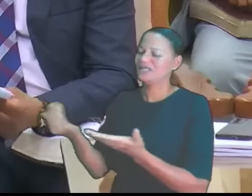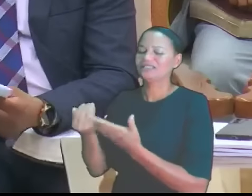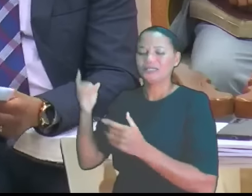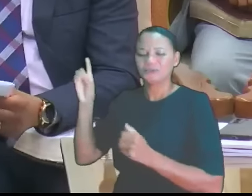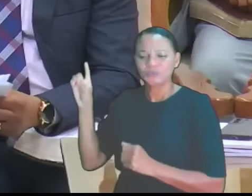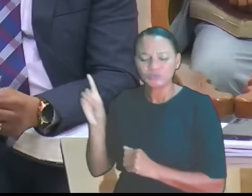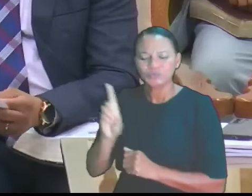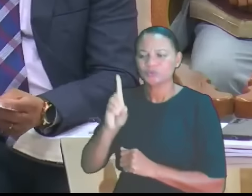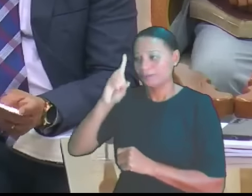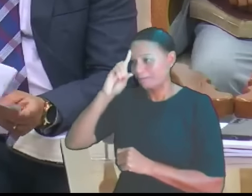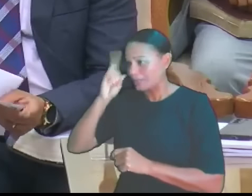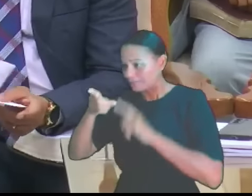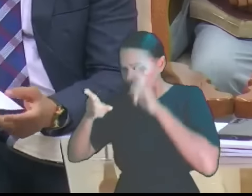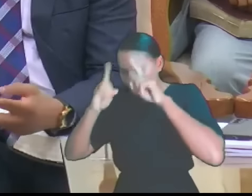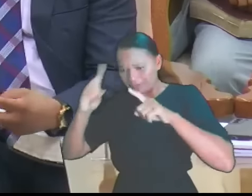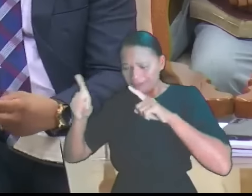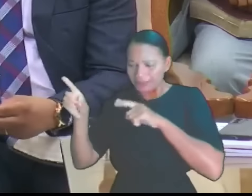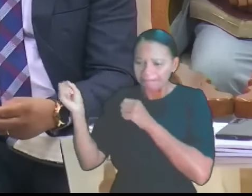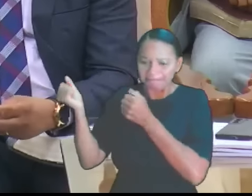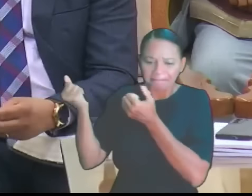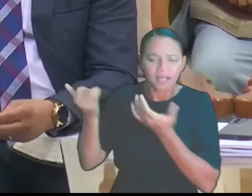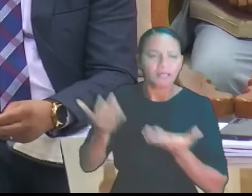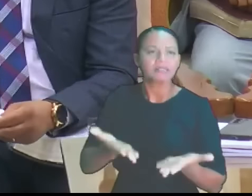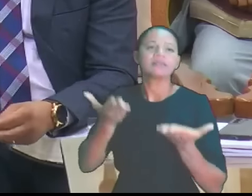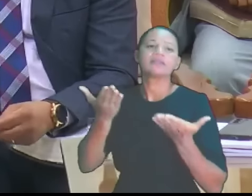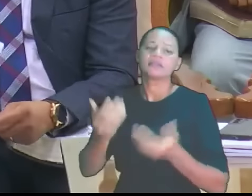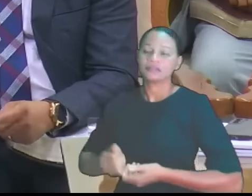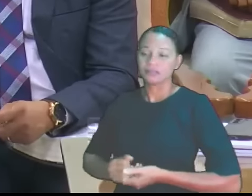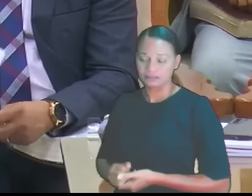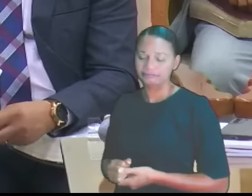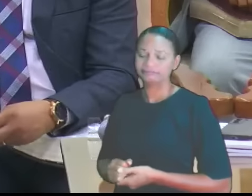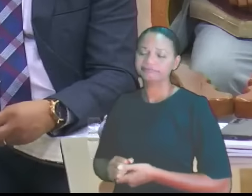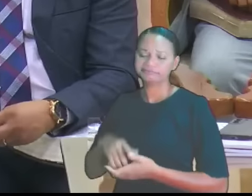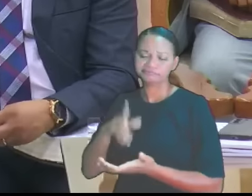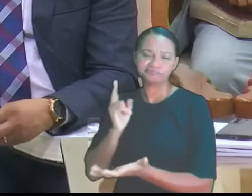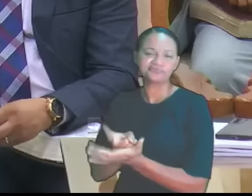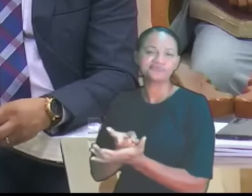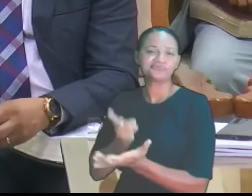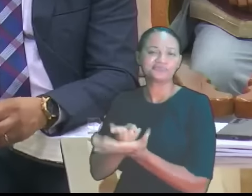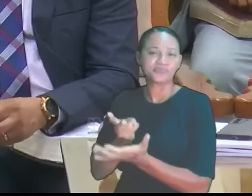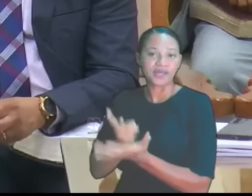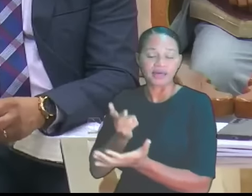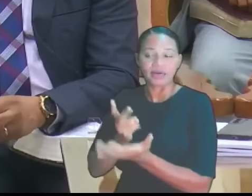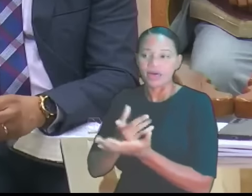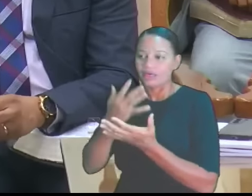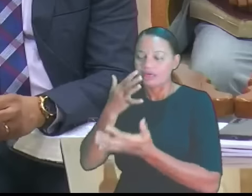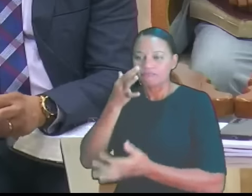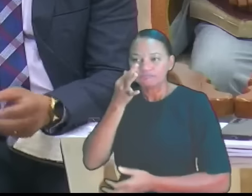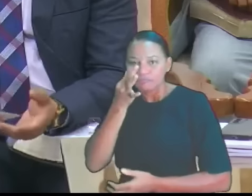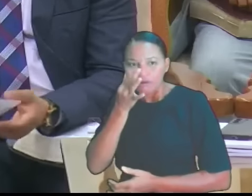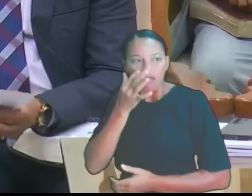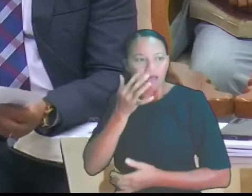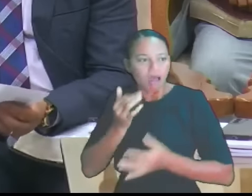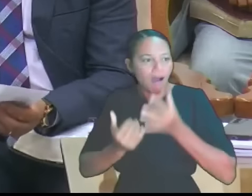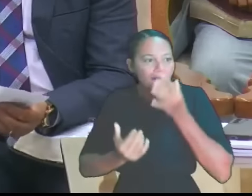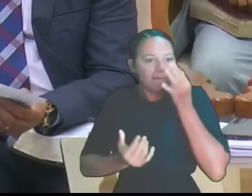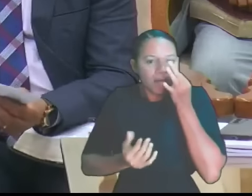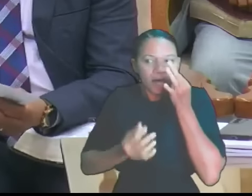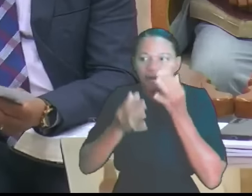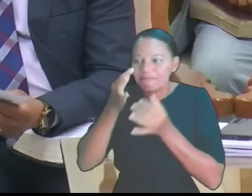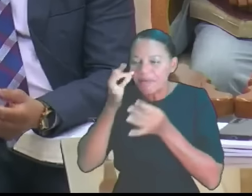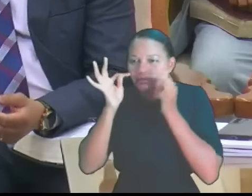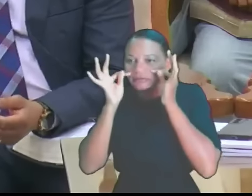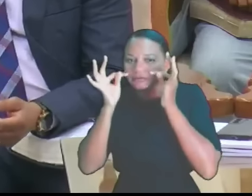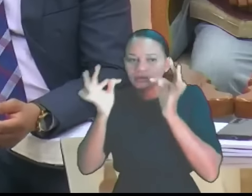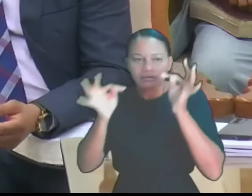que envia. E é frequente nós ouvirmos testemunhos nessa